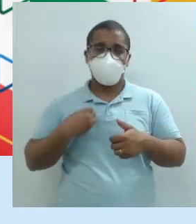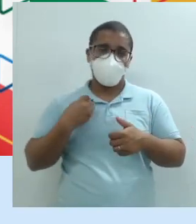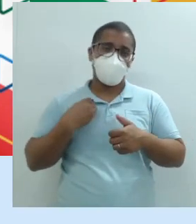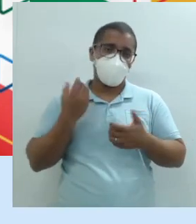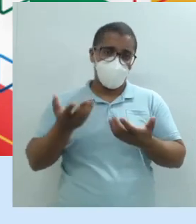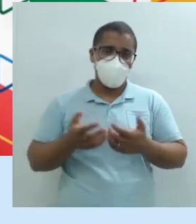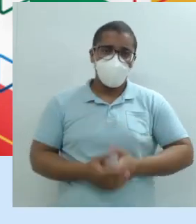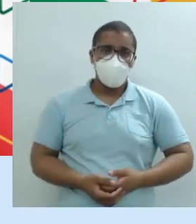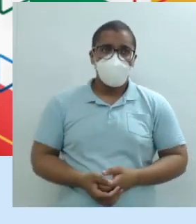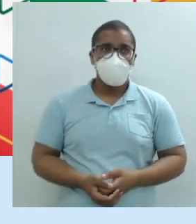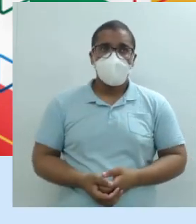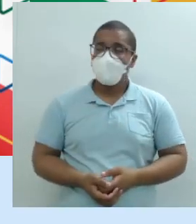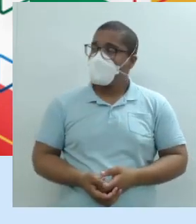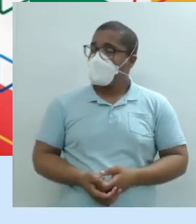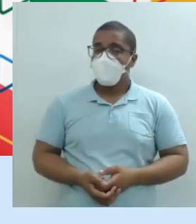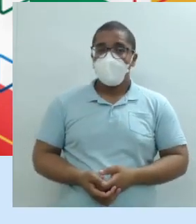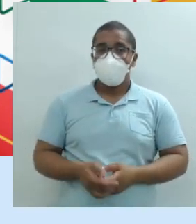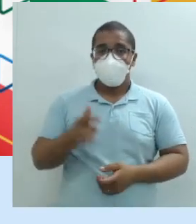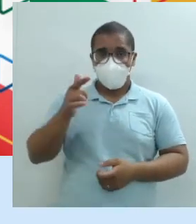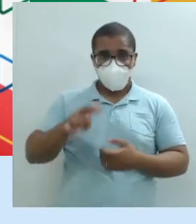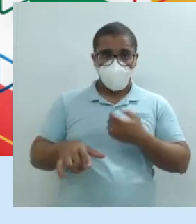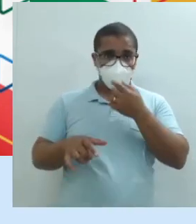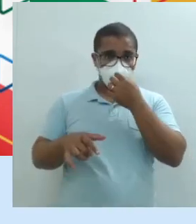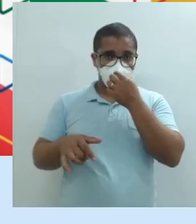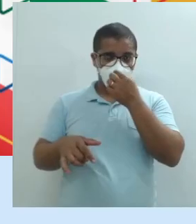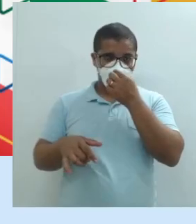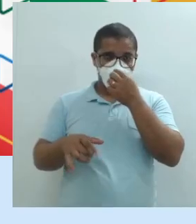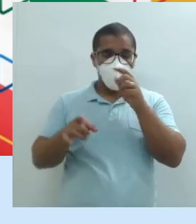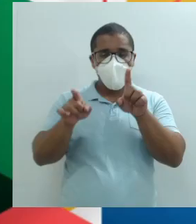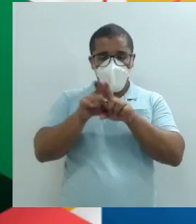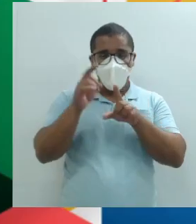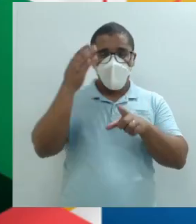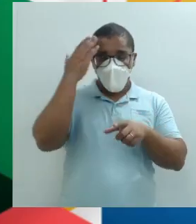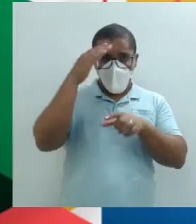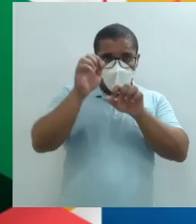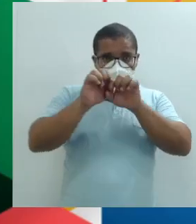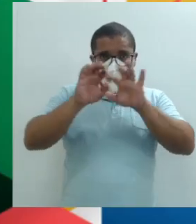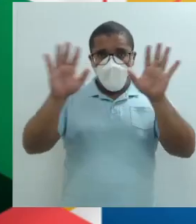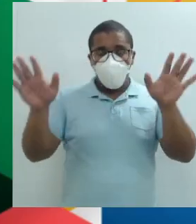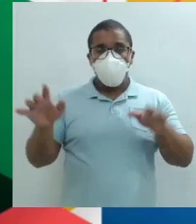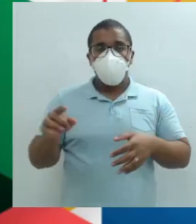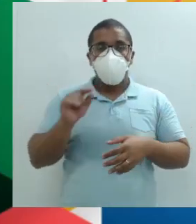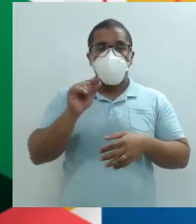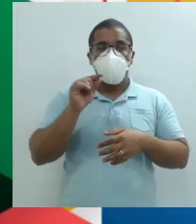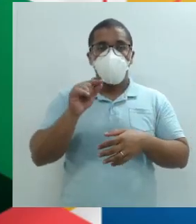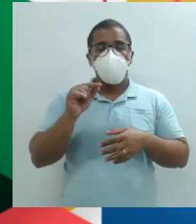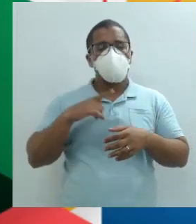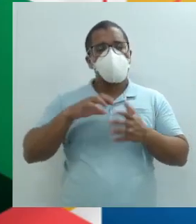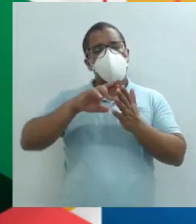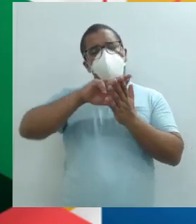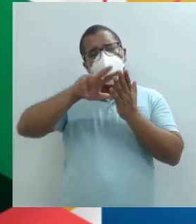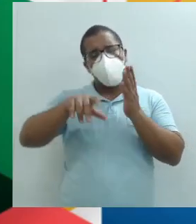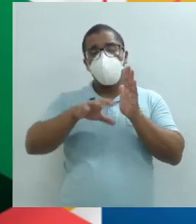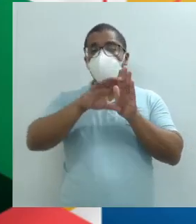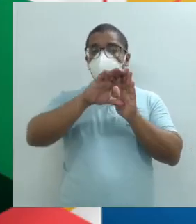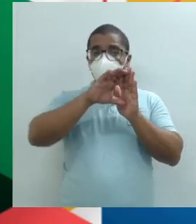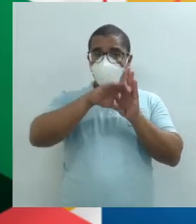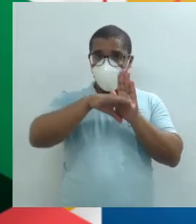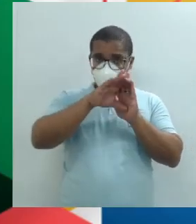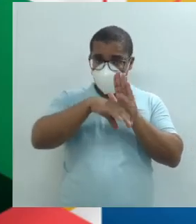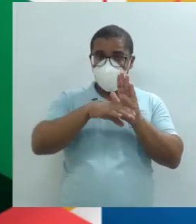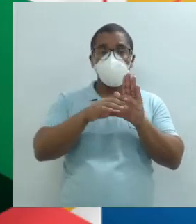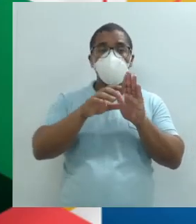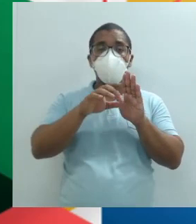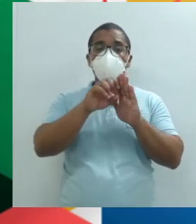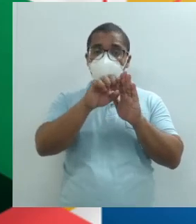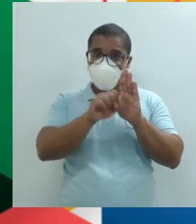situação ruim. Ó, para a gente também entender né, que outras competências do século XXI também